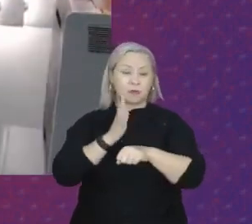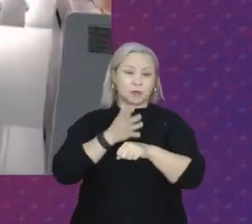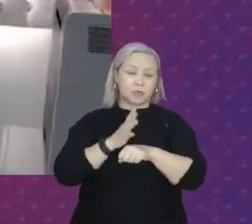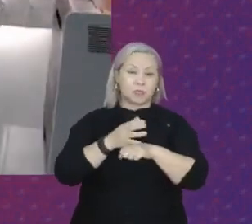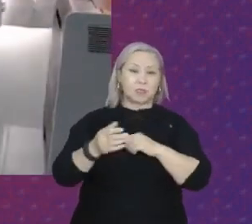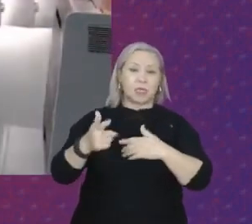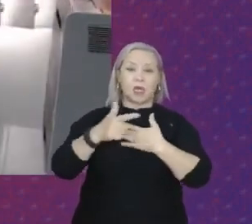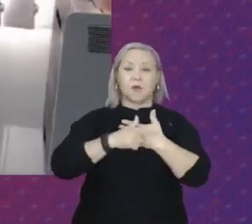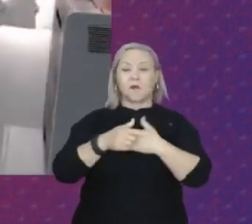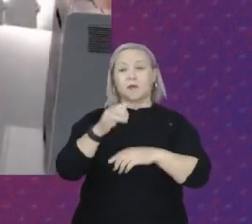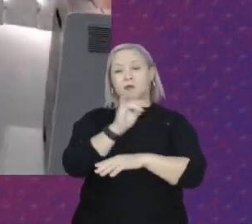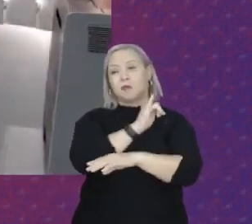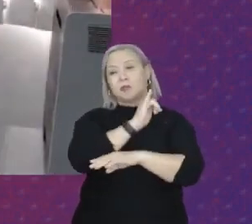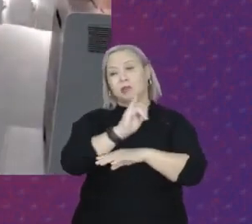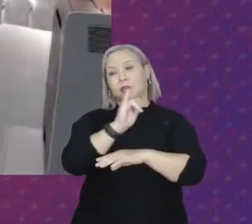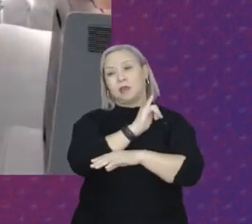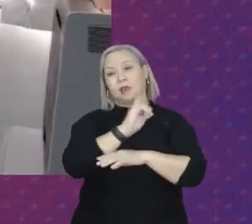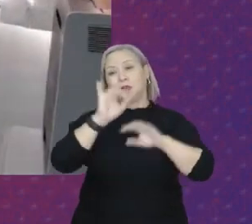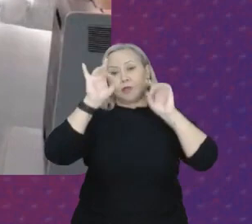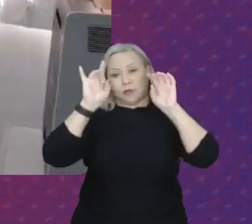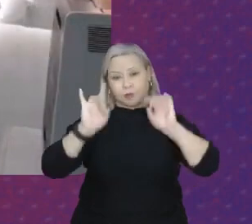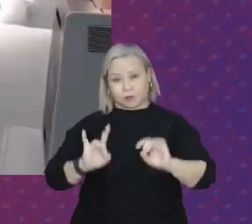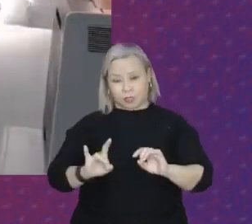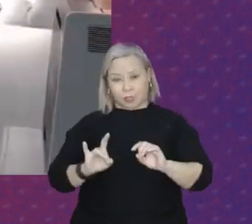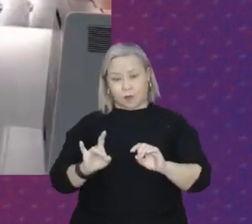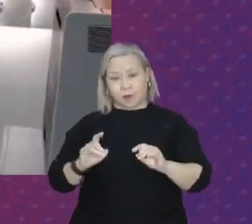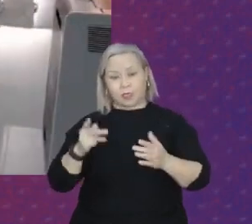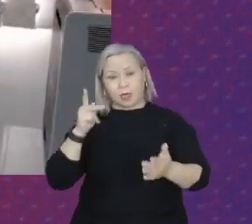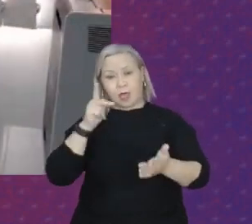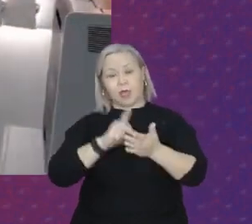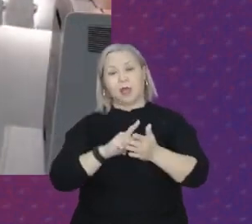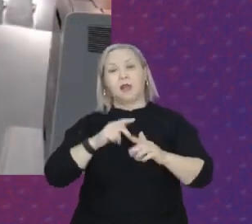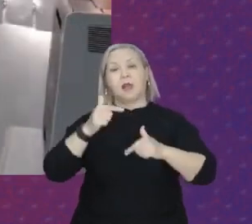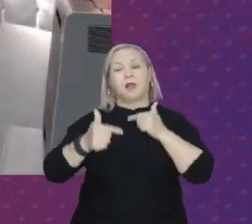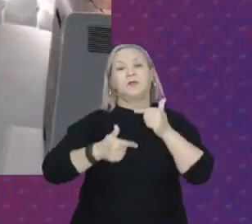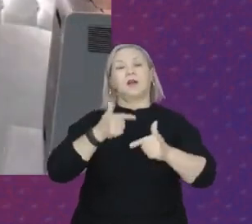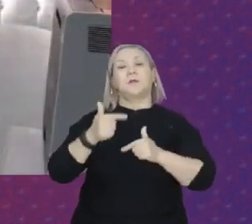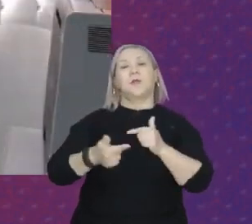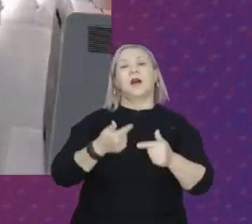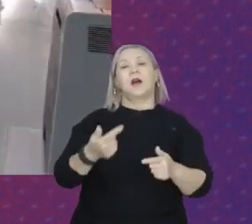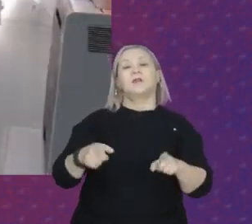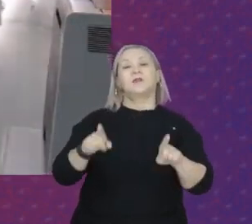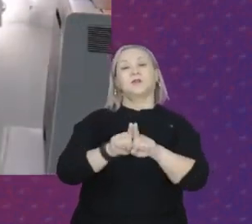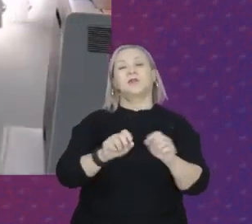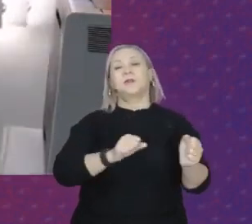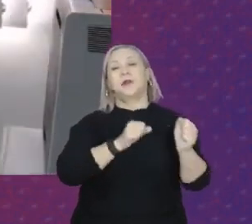funções estratégicas, especialmente no mundo do trabalho, e também pode